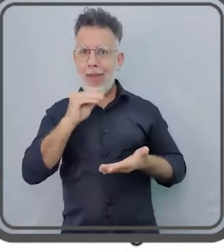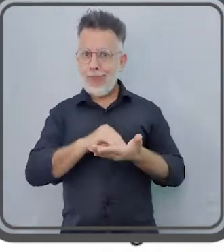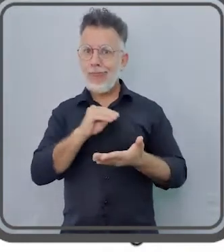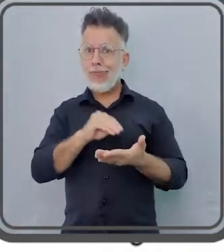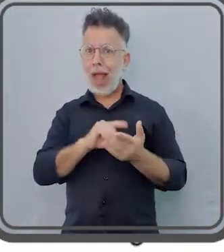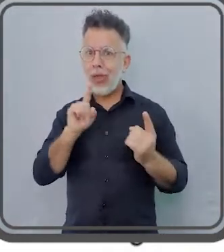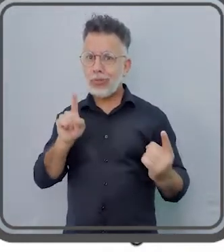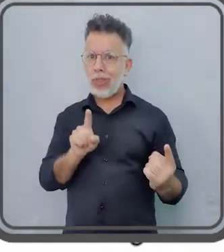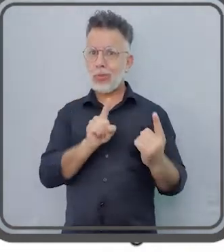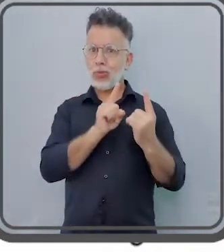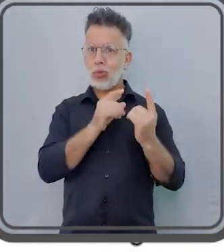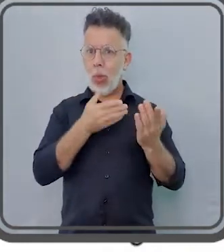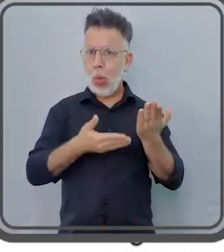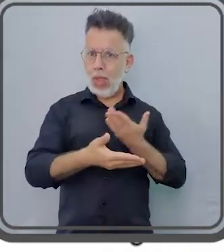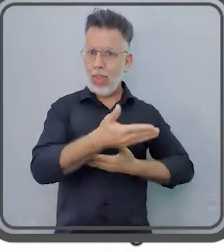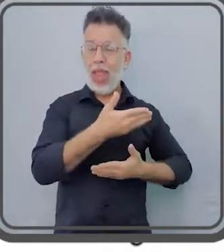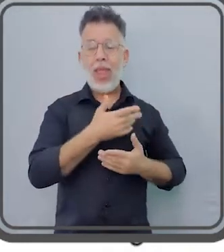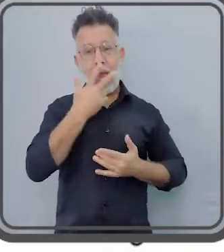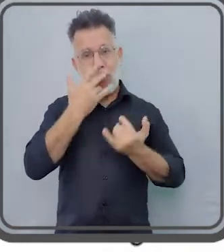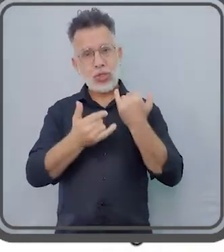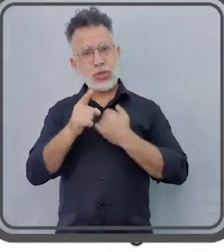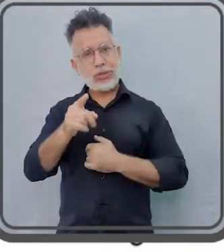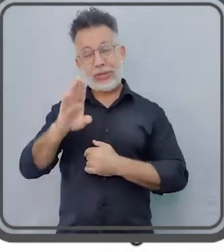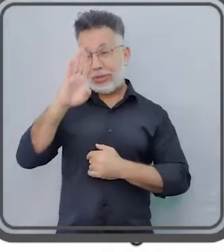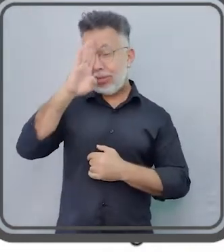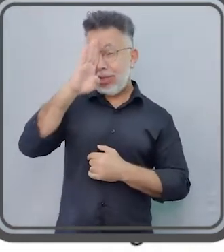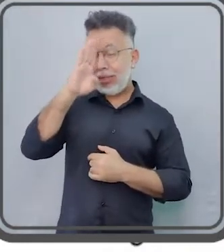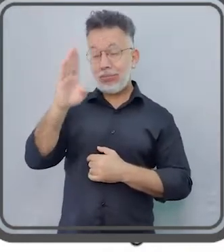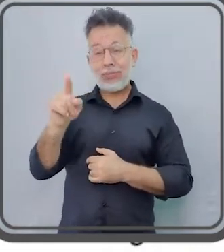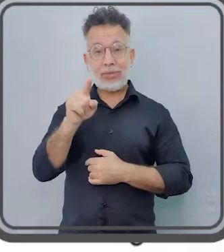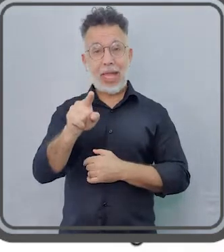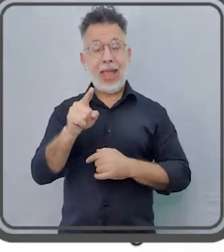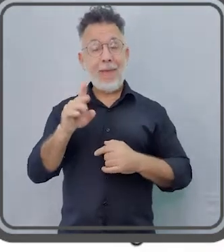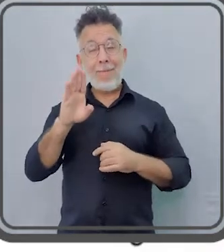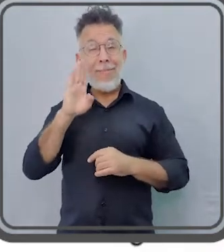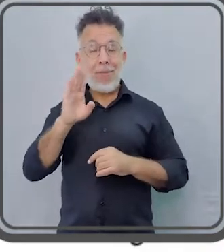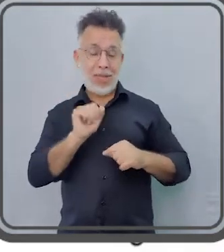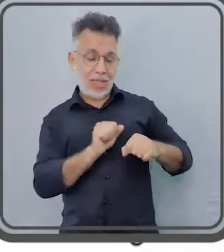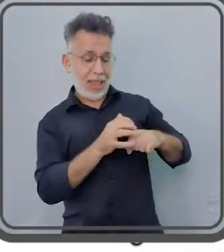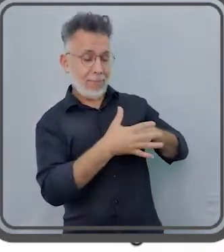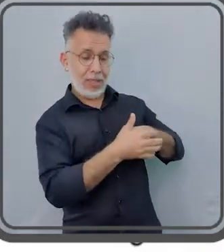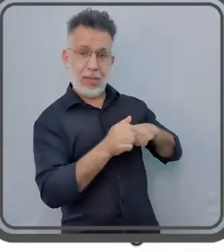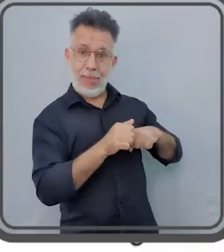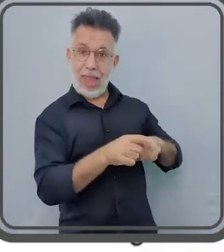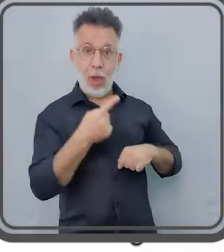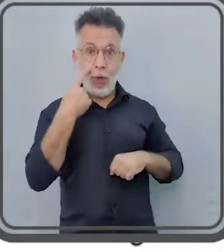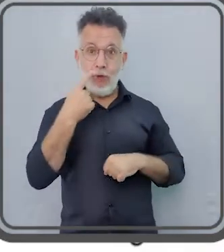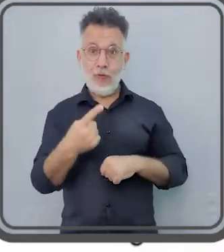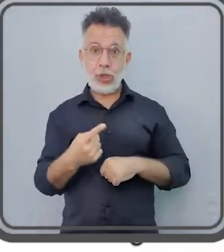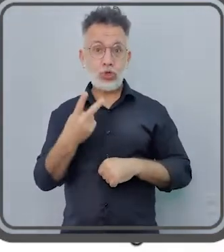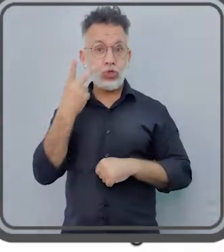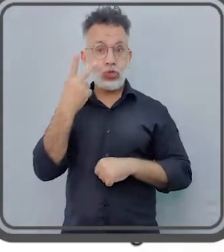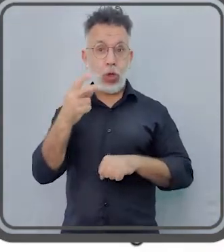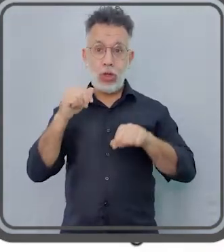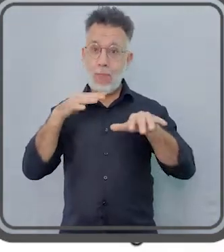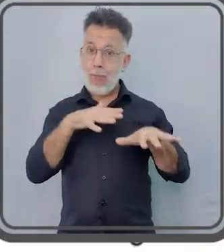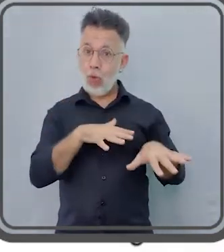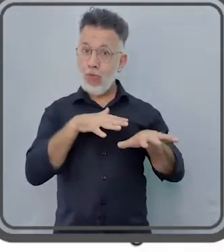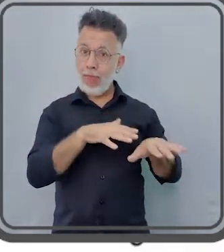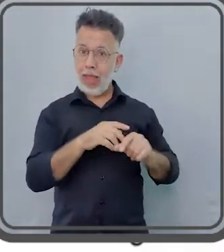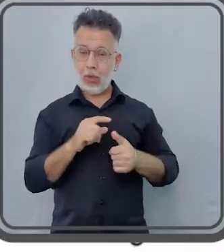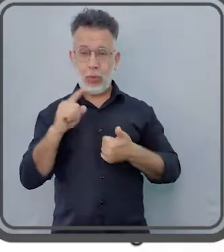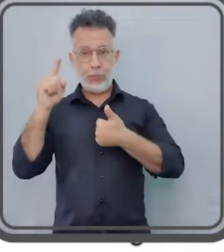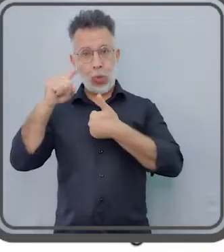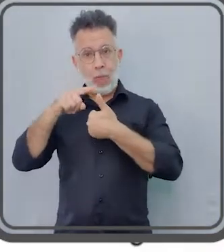que isso é um ponto. Especificamente da pandemia, eu vejo dois movimentos que são muito interessantes também. O primeiro é